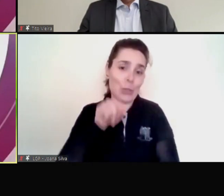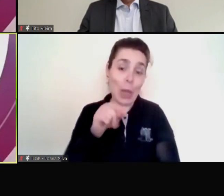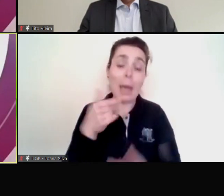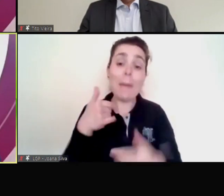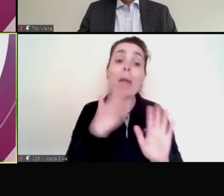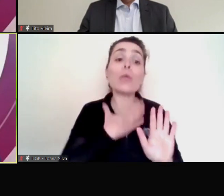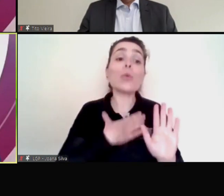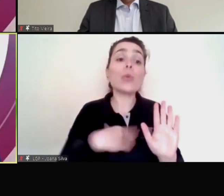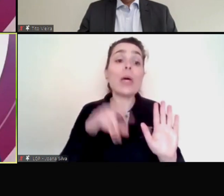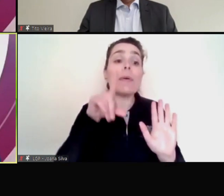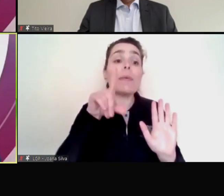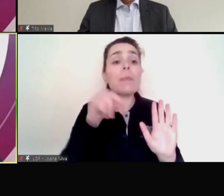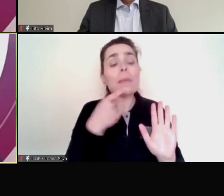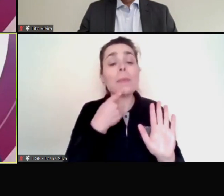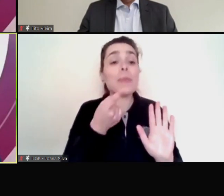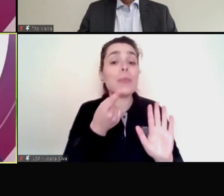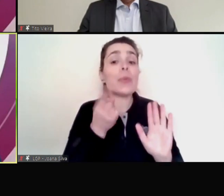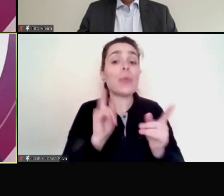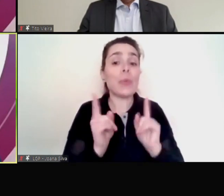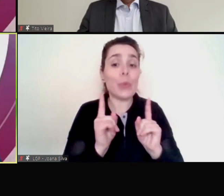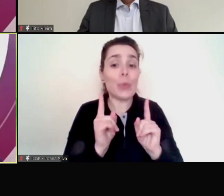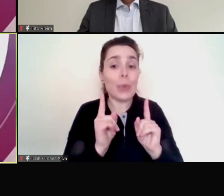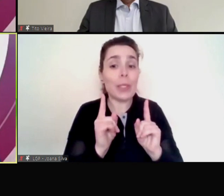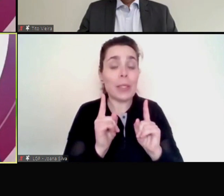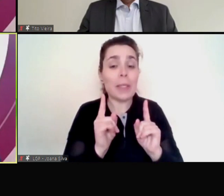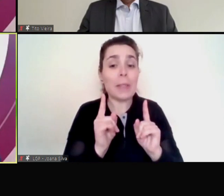gostava também de referir, e também